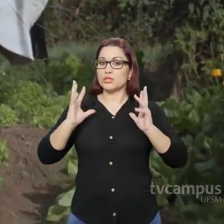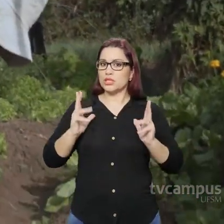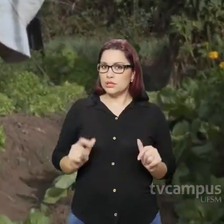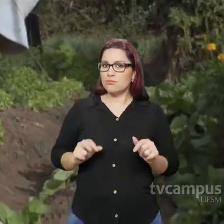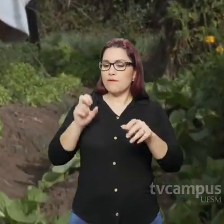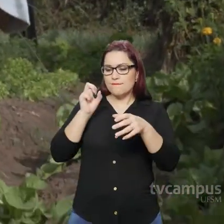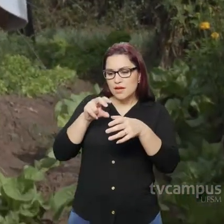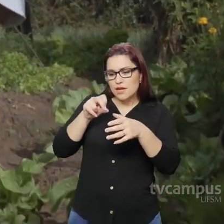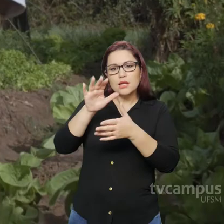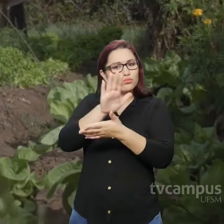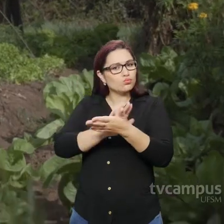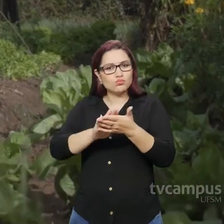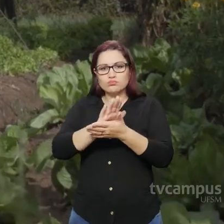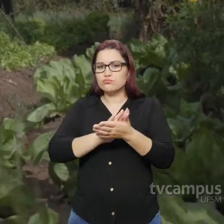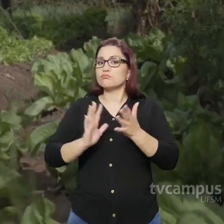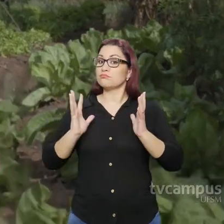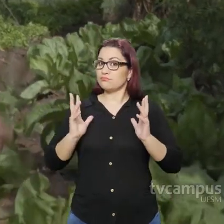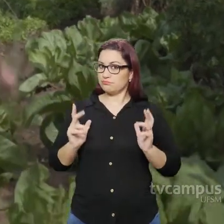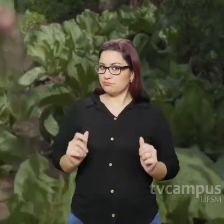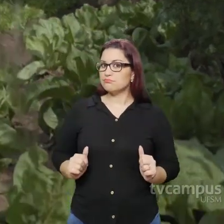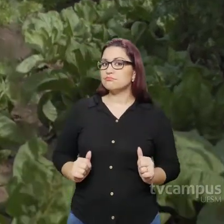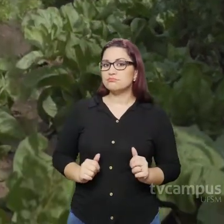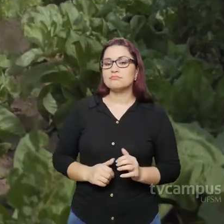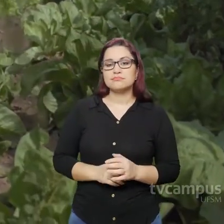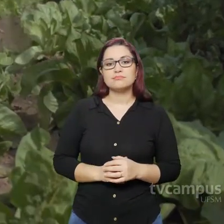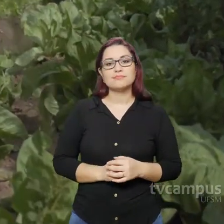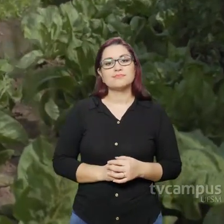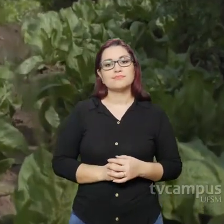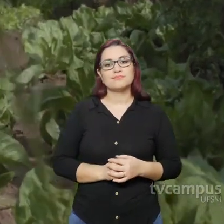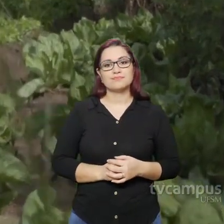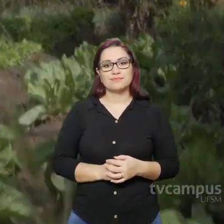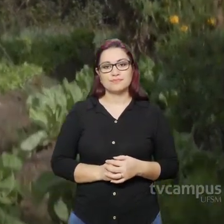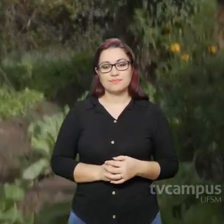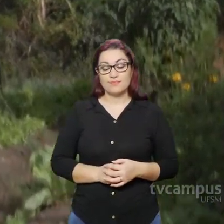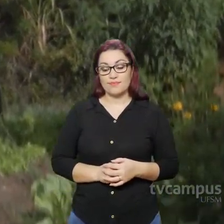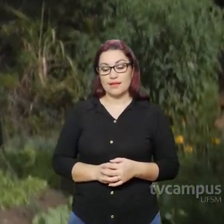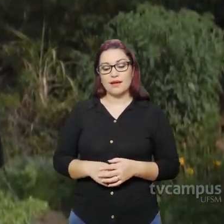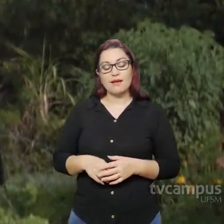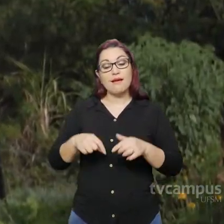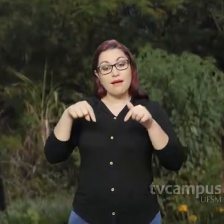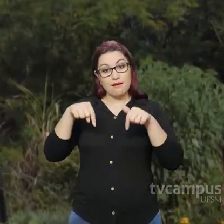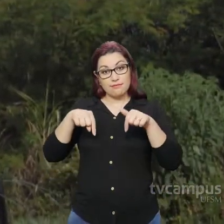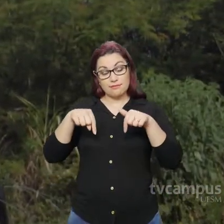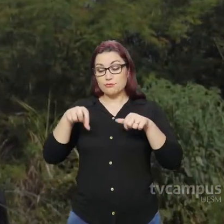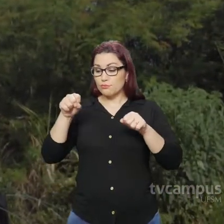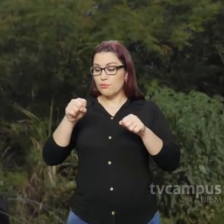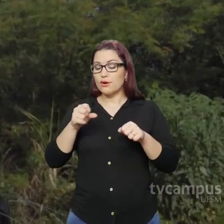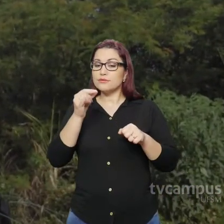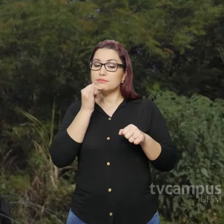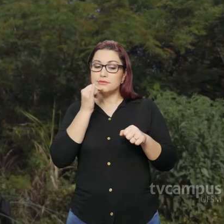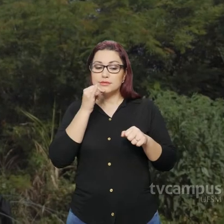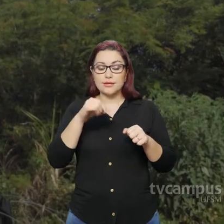agrotóxico? Não tem. É um lugar que tu pode chegar e tirar comer, uma folha, só tenho. Tem um pouquinho de poeira.